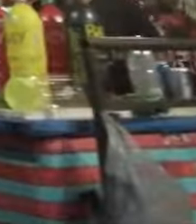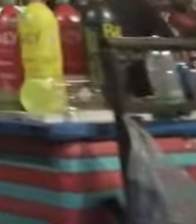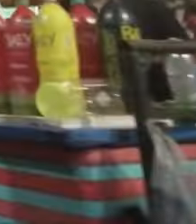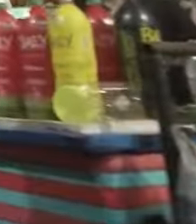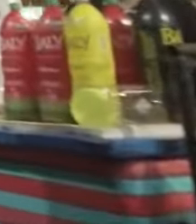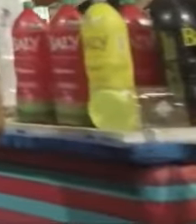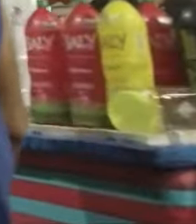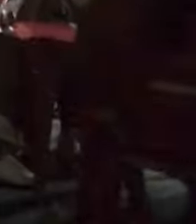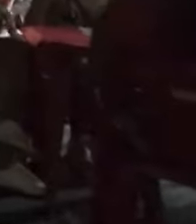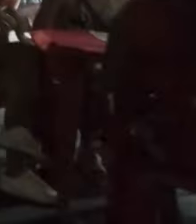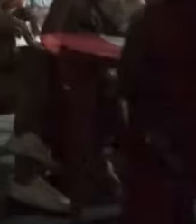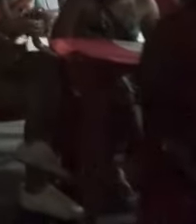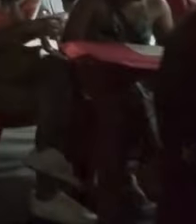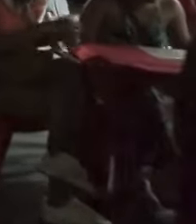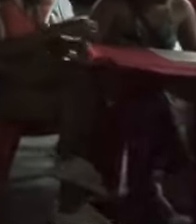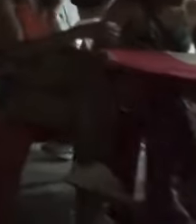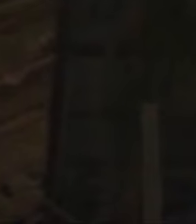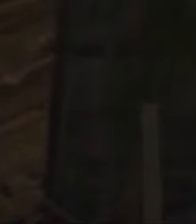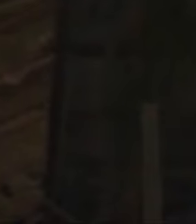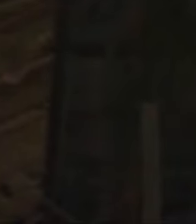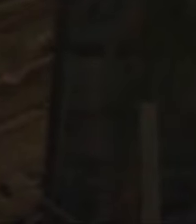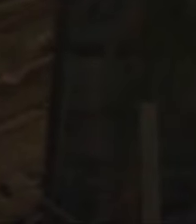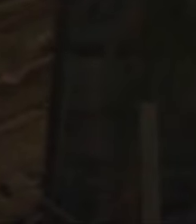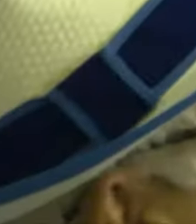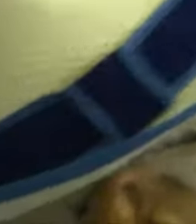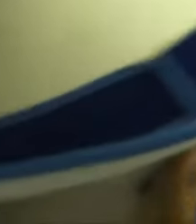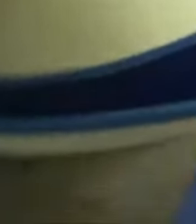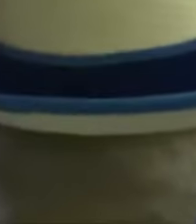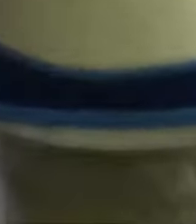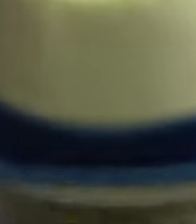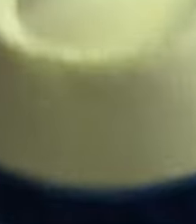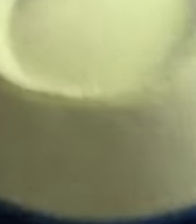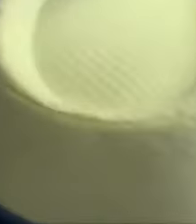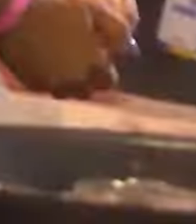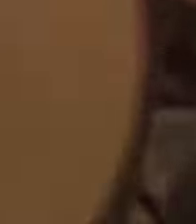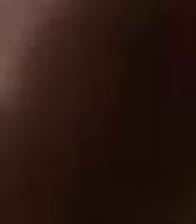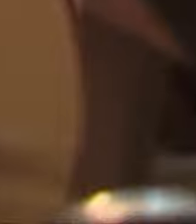O carnaval acabou, mas o samba